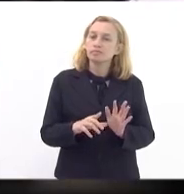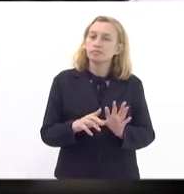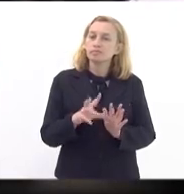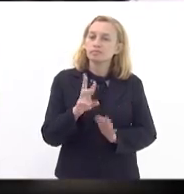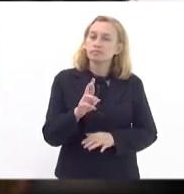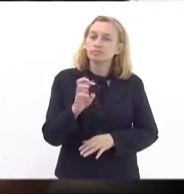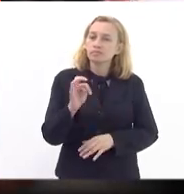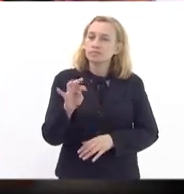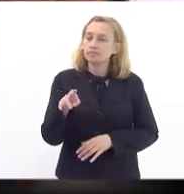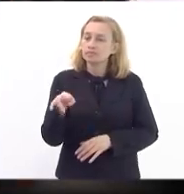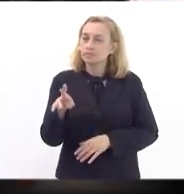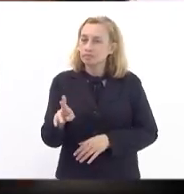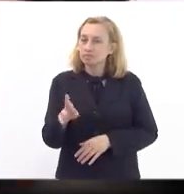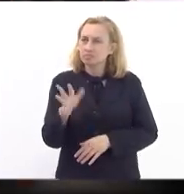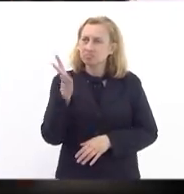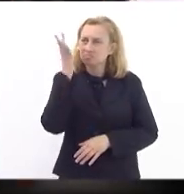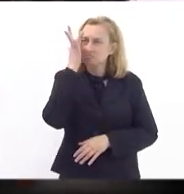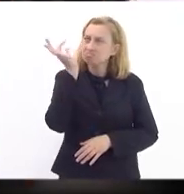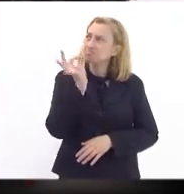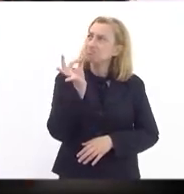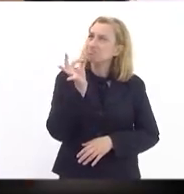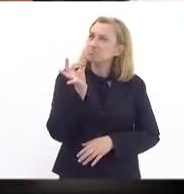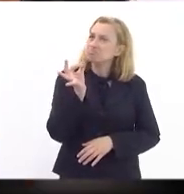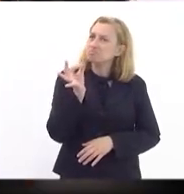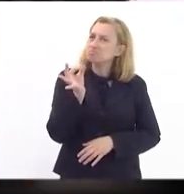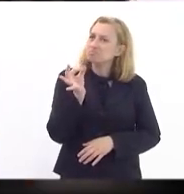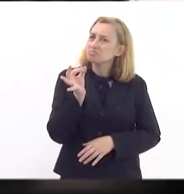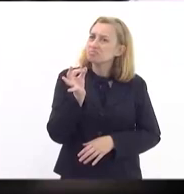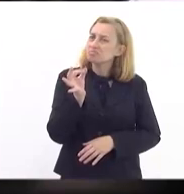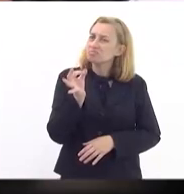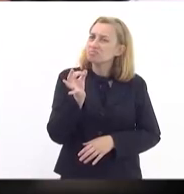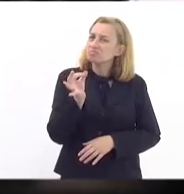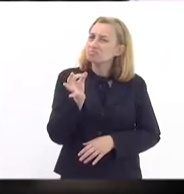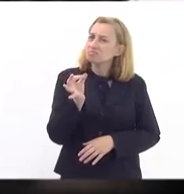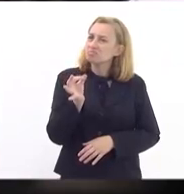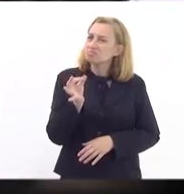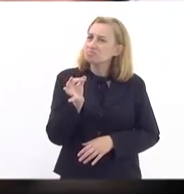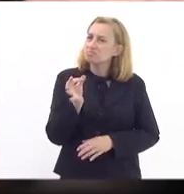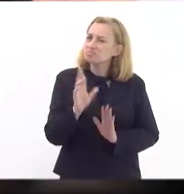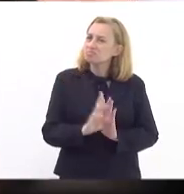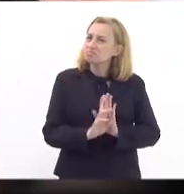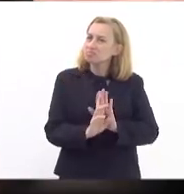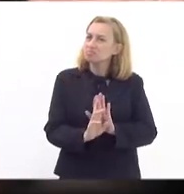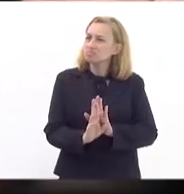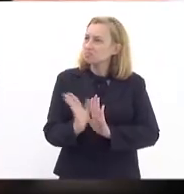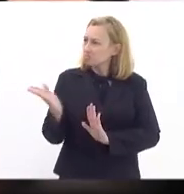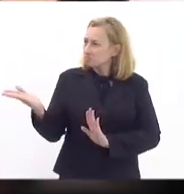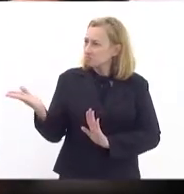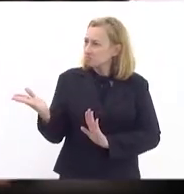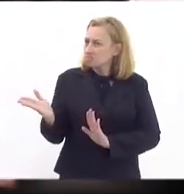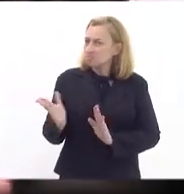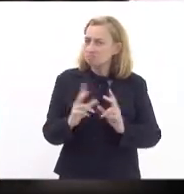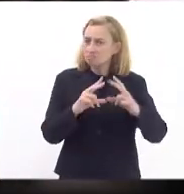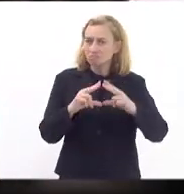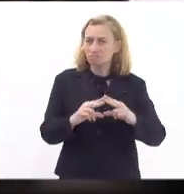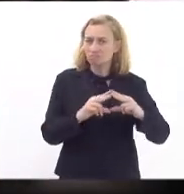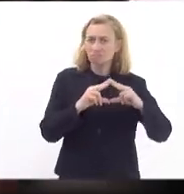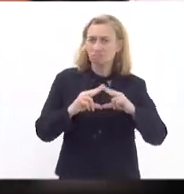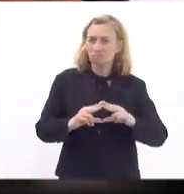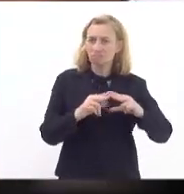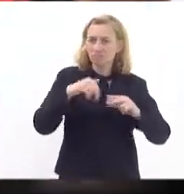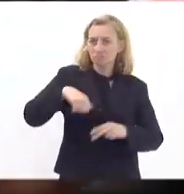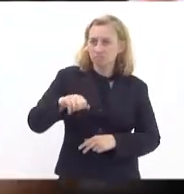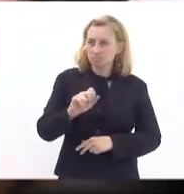também é questionar Eu não entendi a veemência dor é presentante aqui dos captadores do